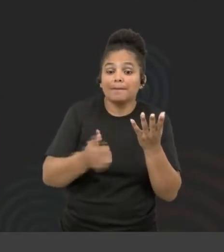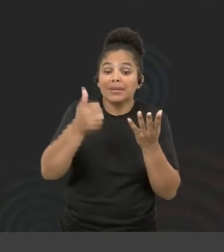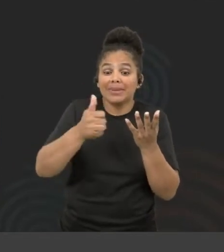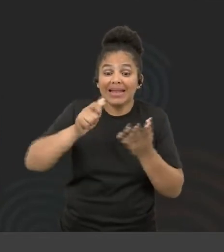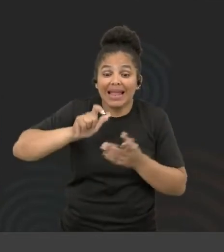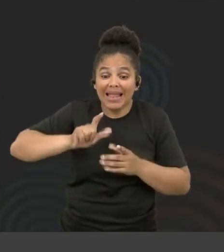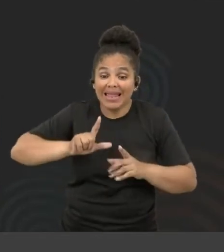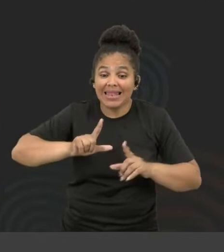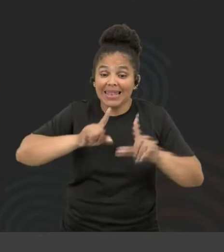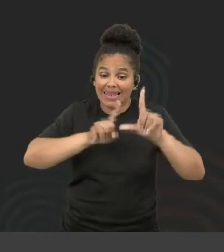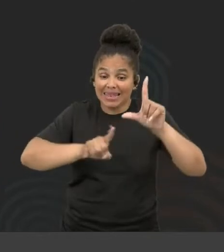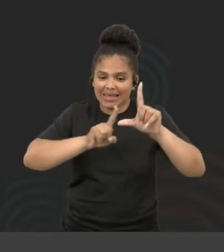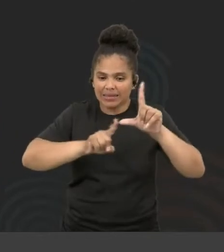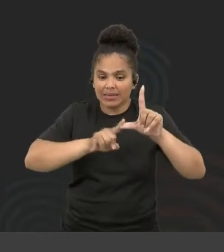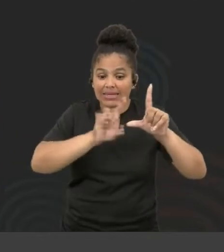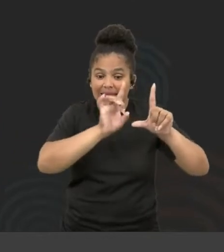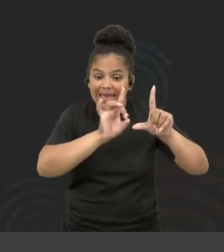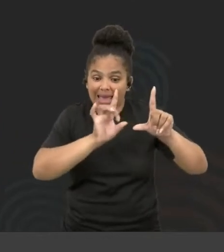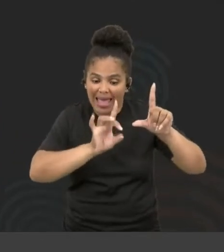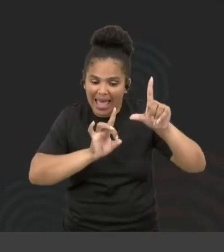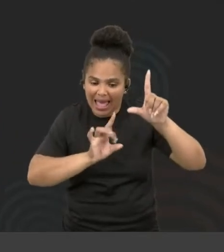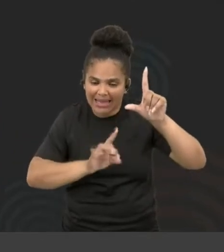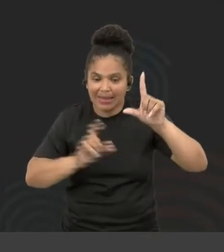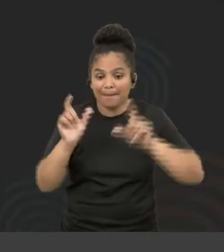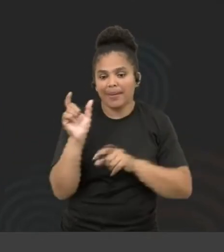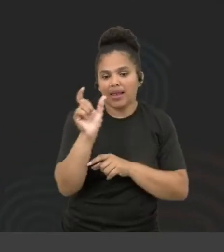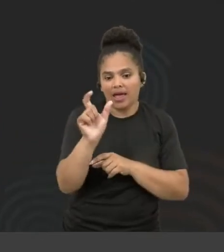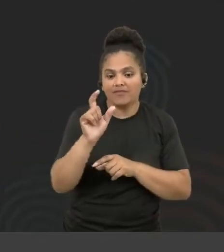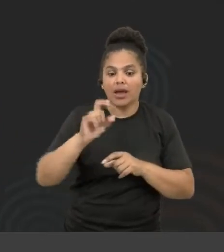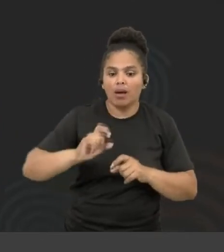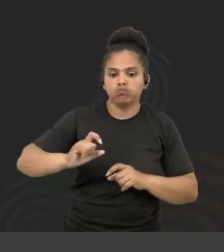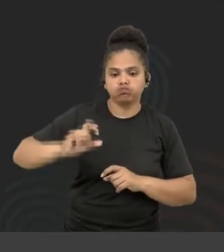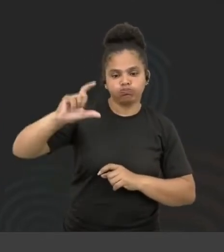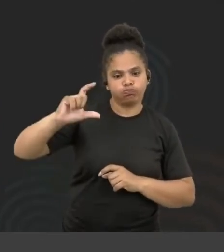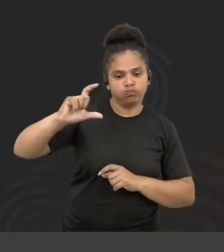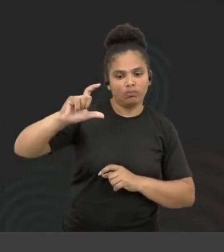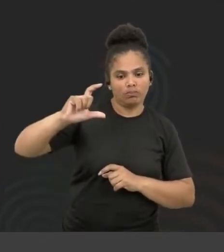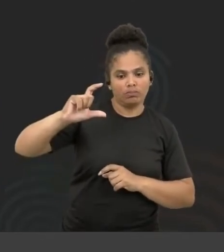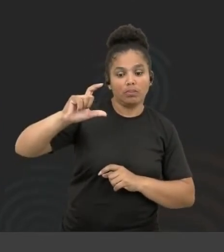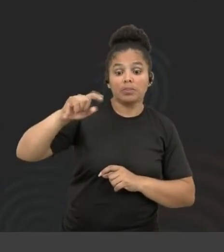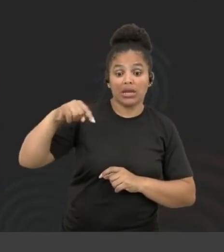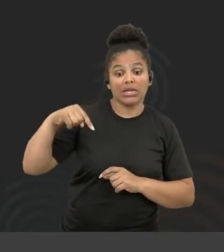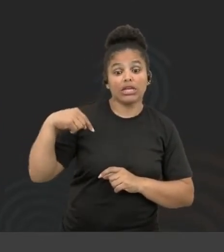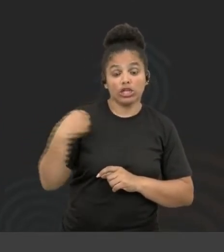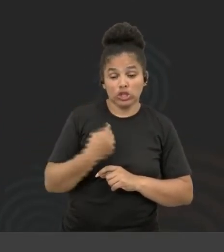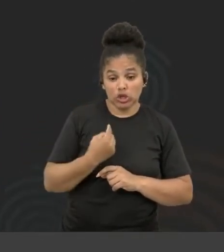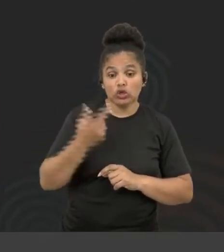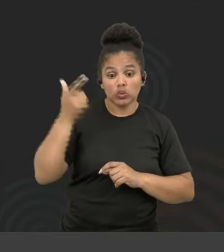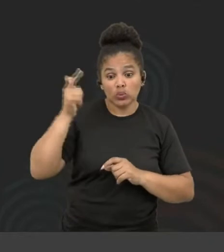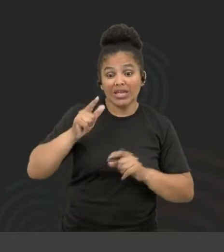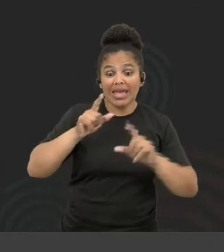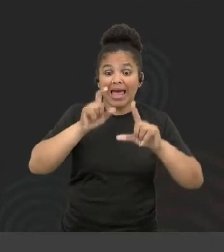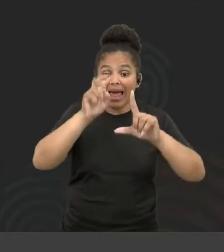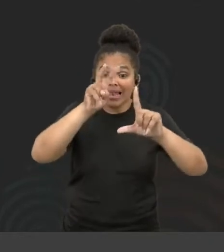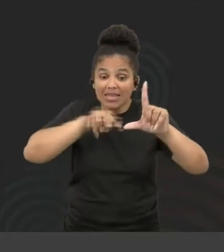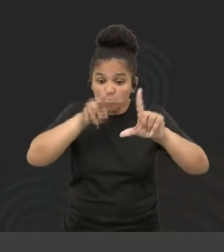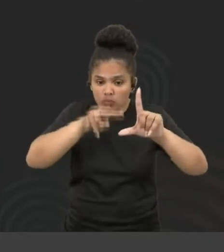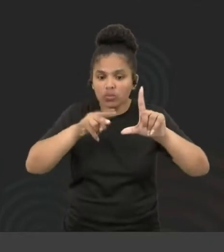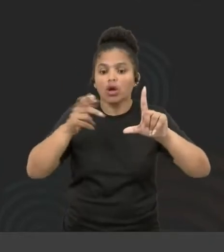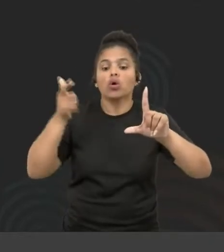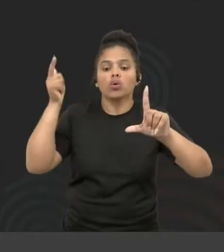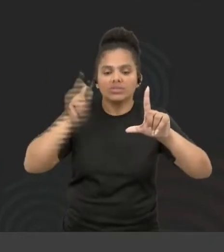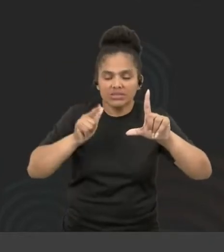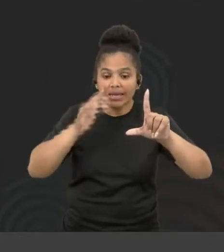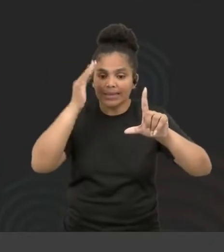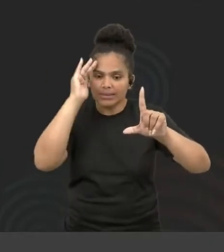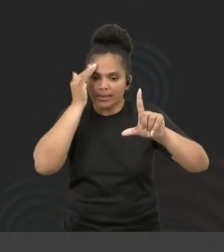letra de cada palavra em maiúsculo para que você consiga, para que o leitor de tela consiga compreender a diferença.